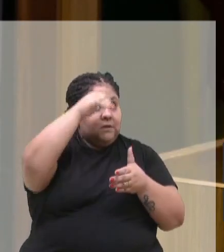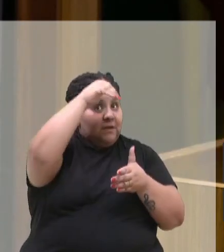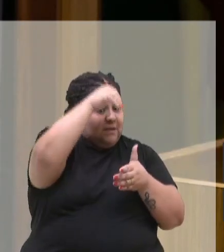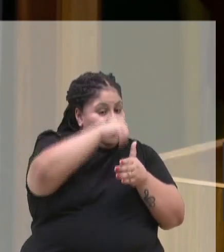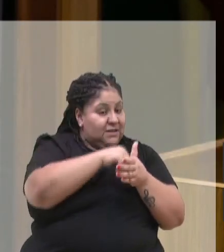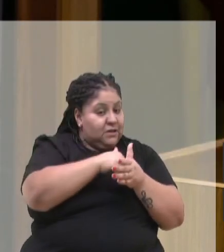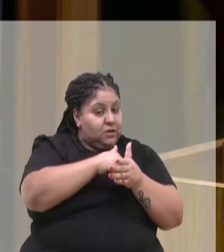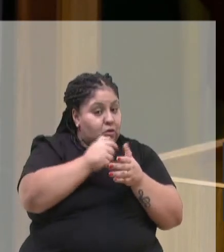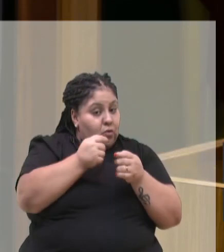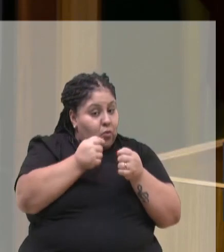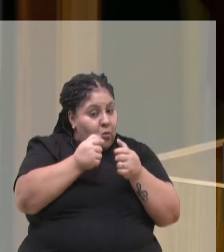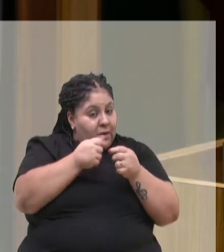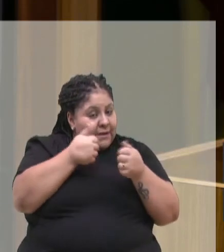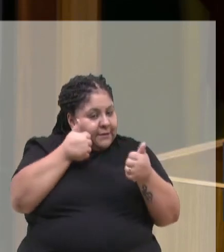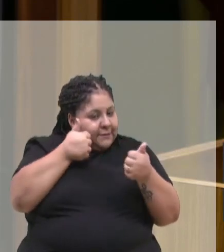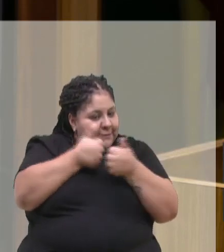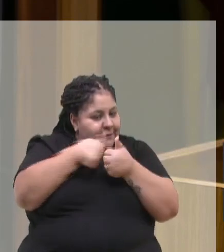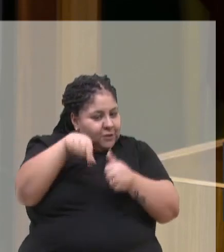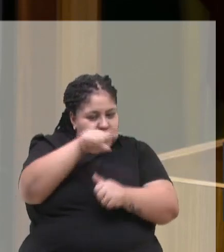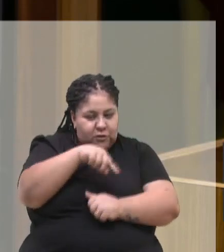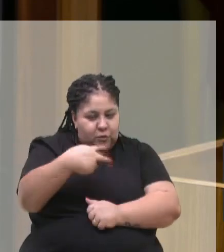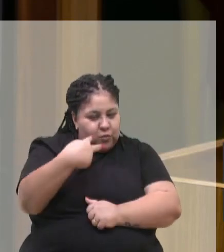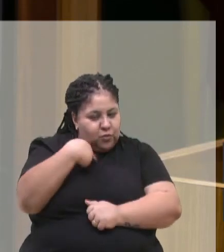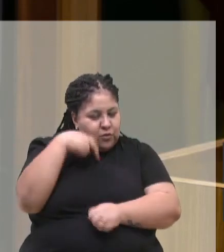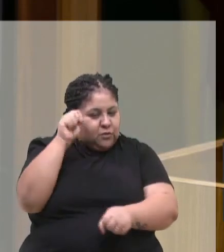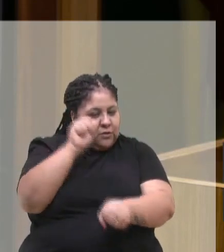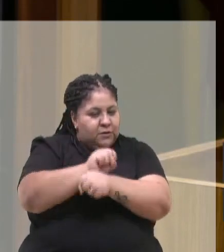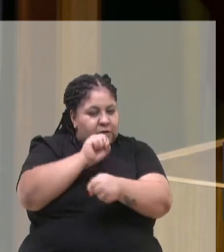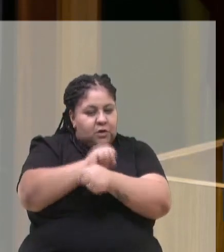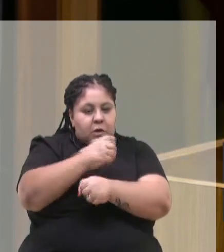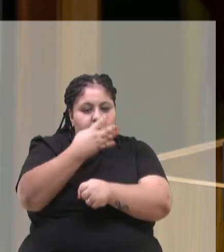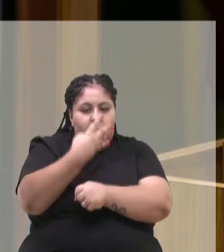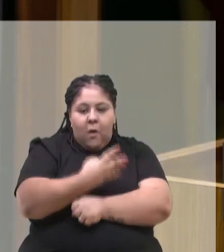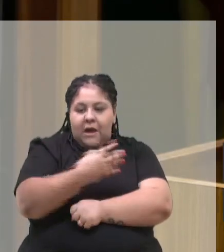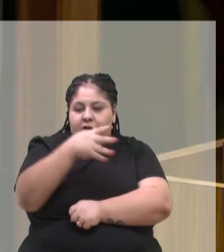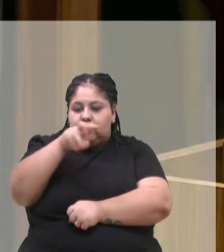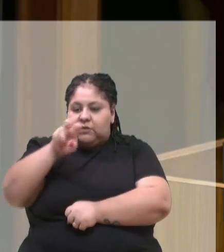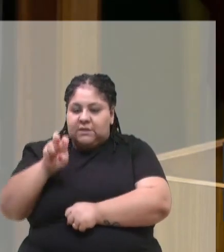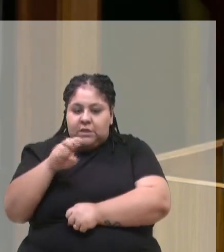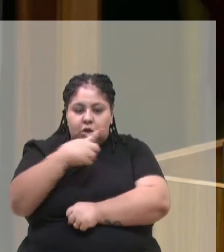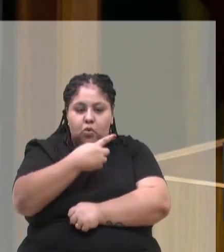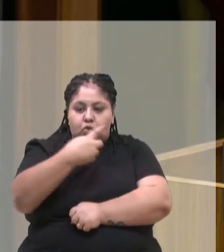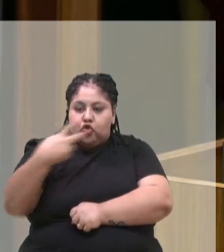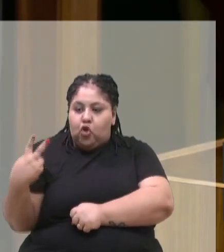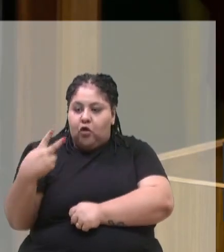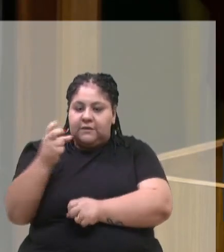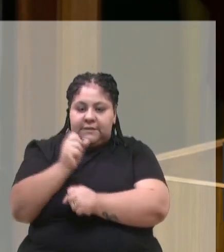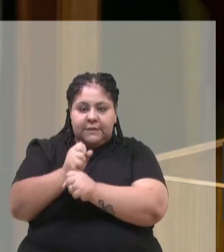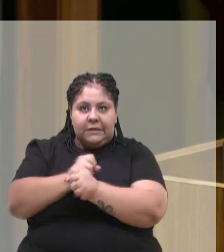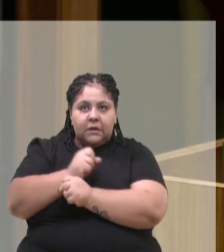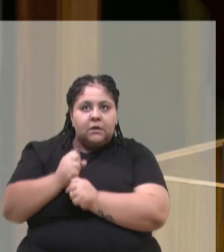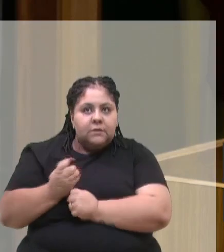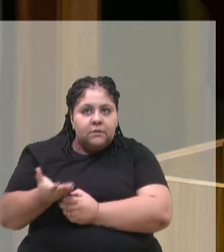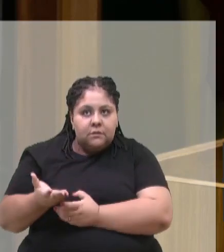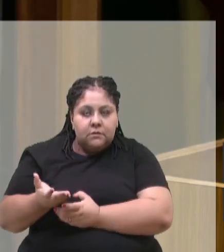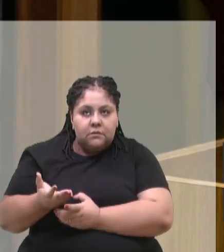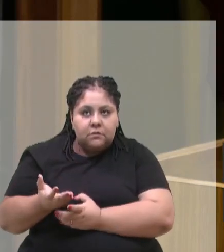avizinha, mas nós não podemos esperar mais 4, 8, 12 anos para